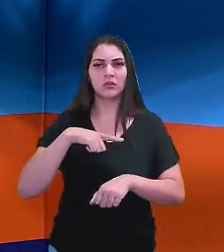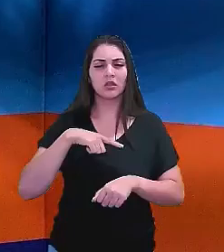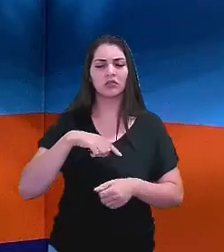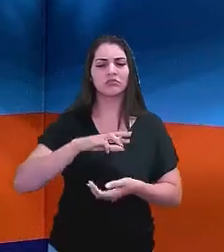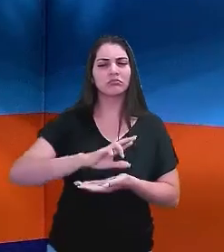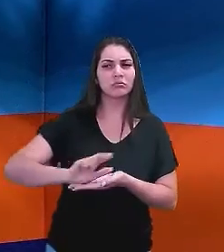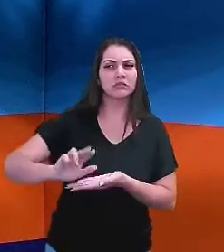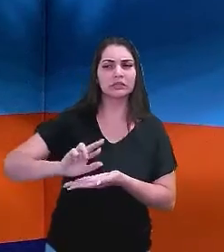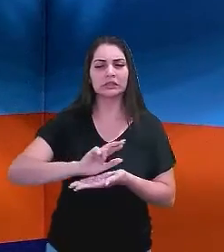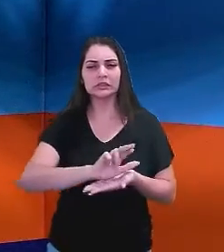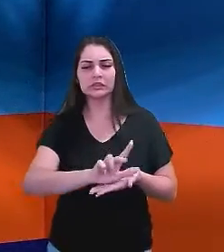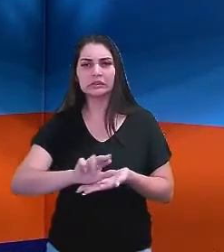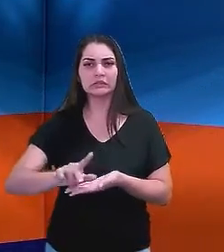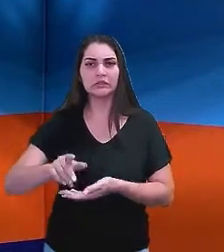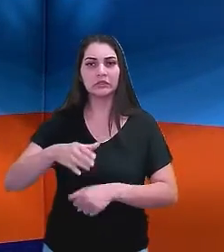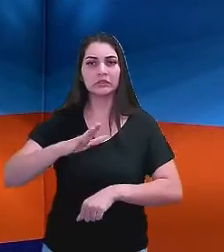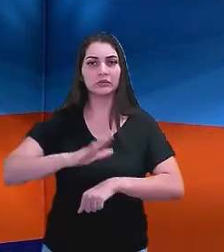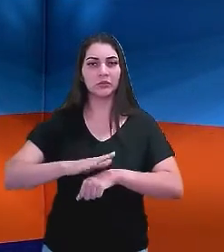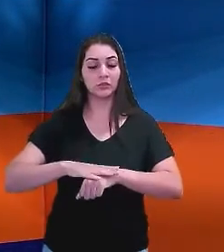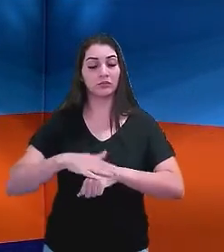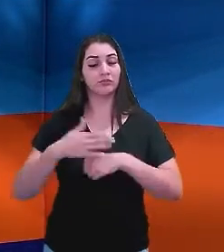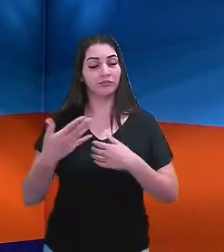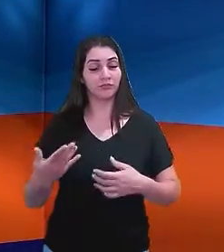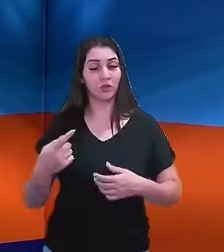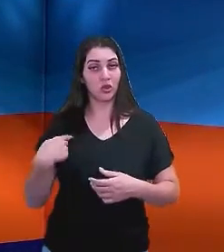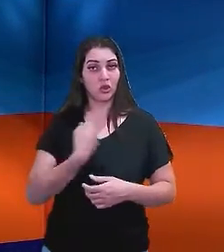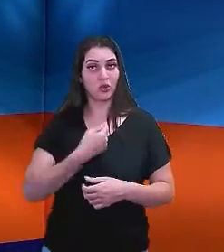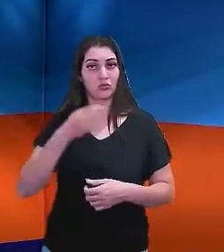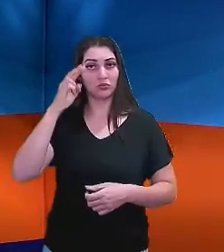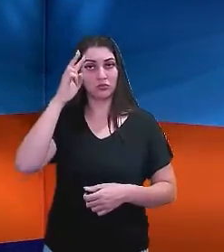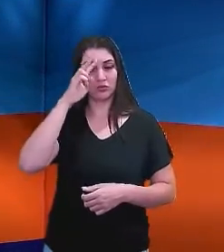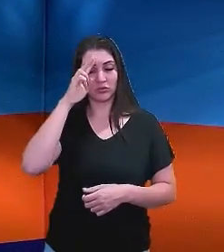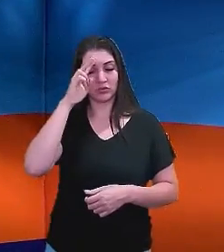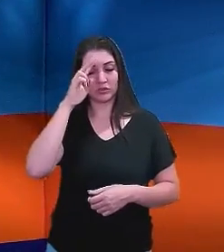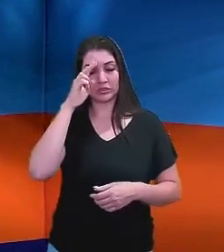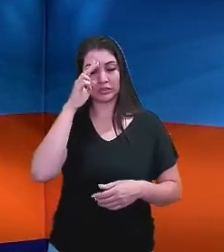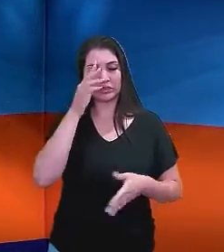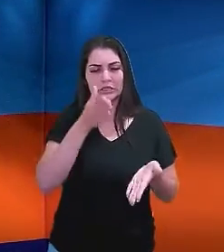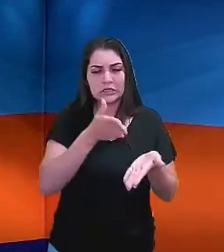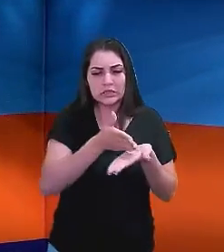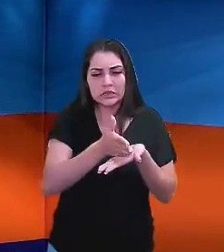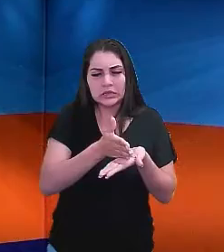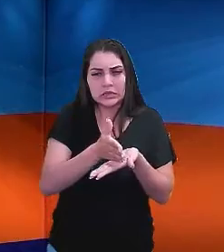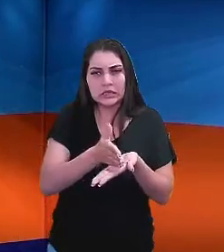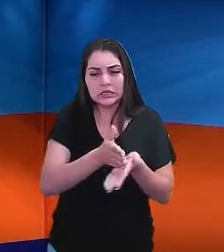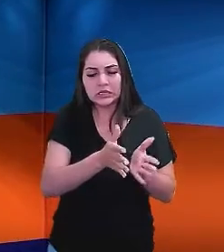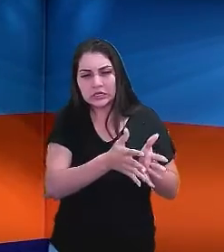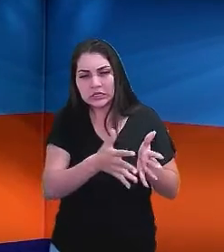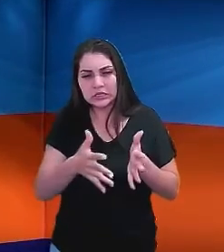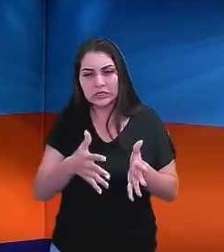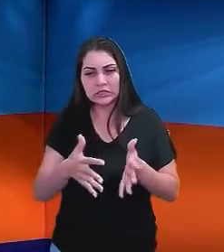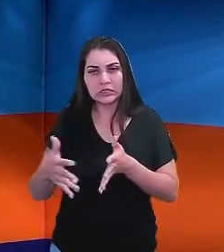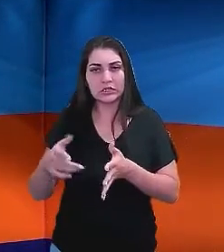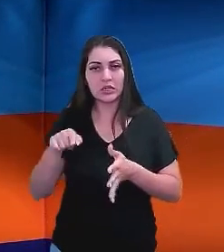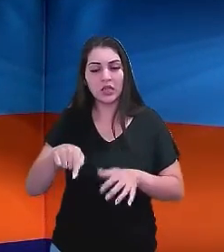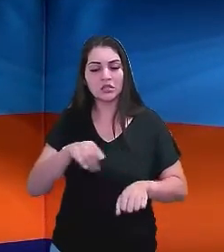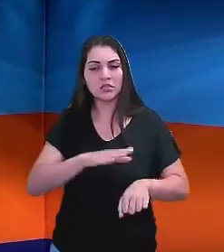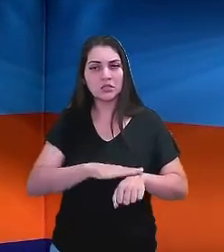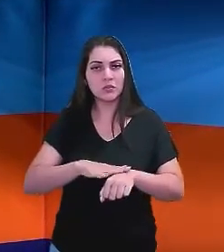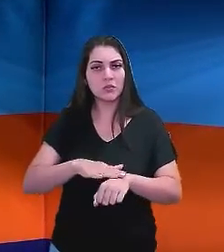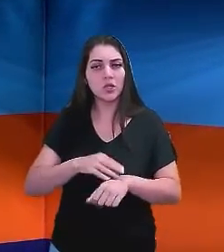diversos momentos, tanto que nós, historiadores, nós dividimos esses